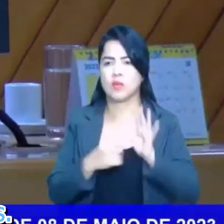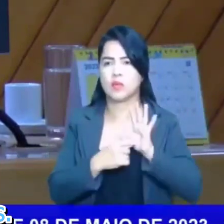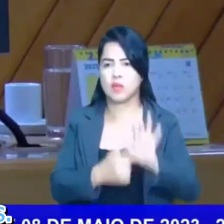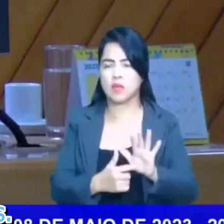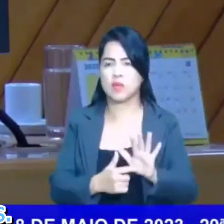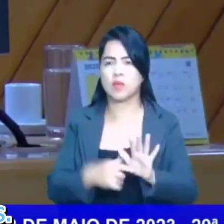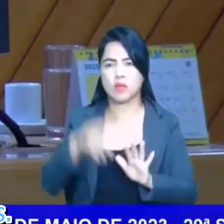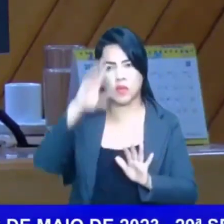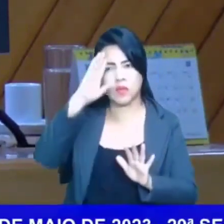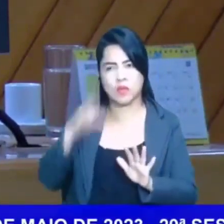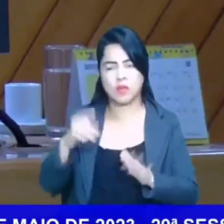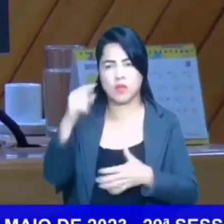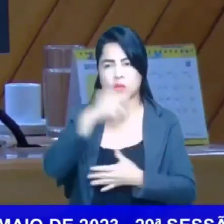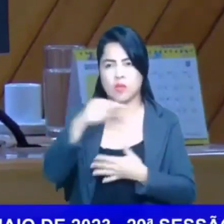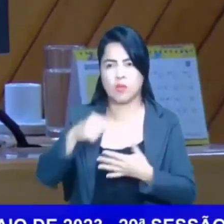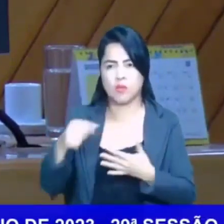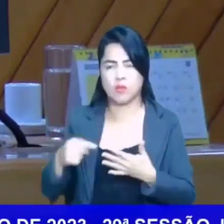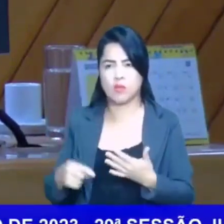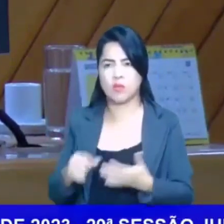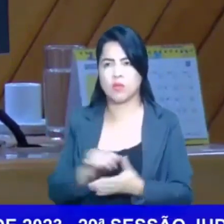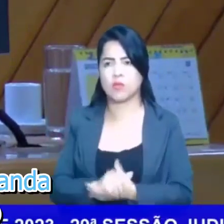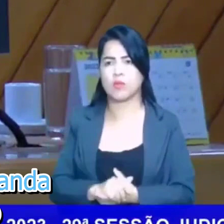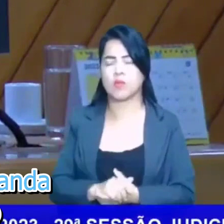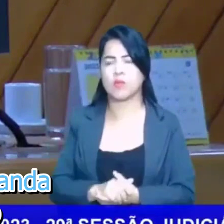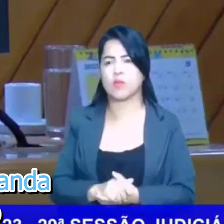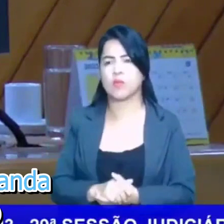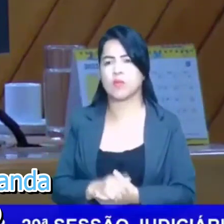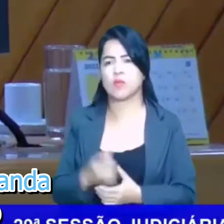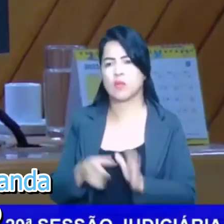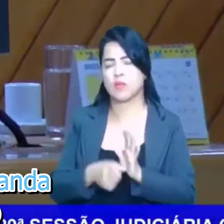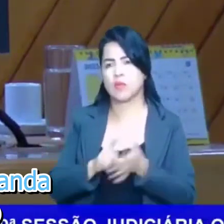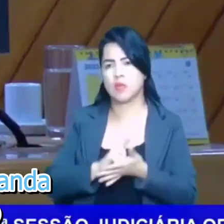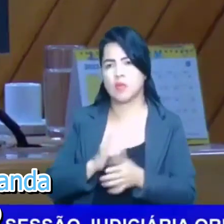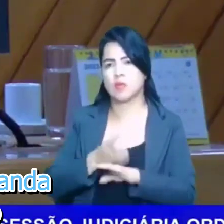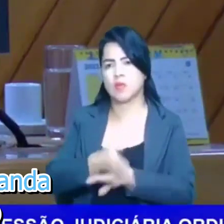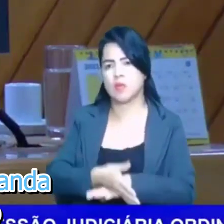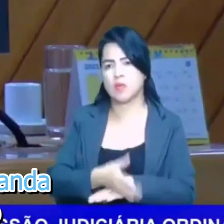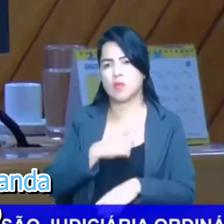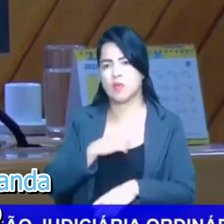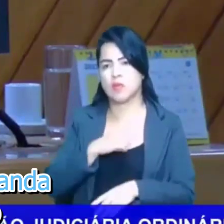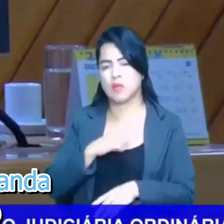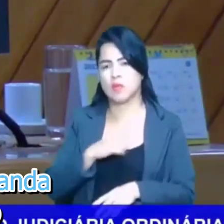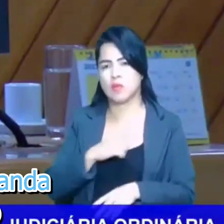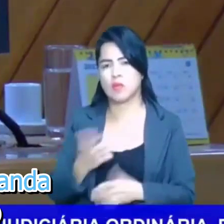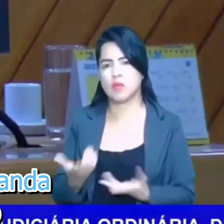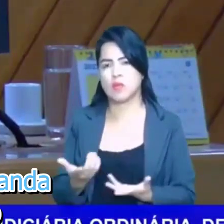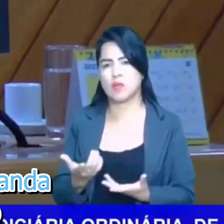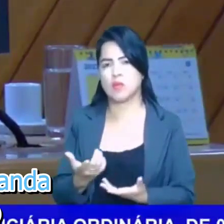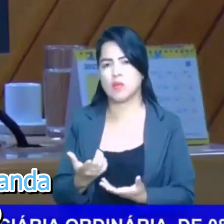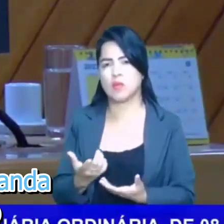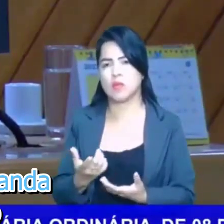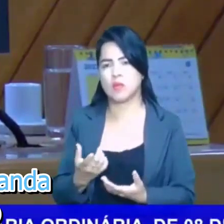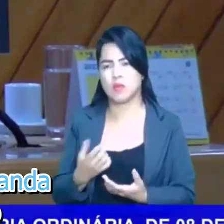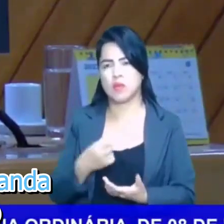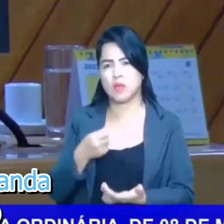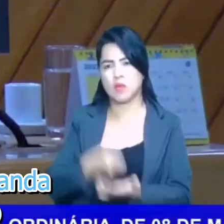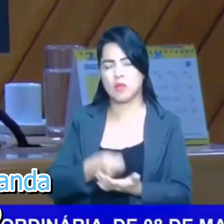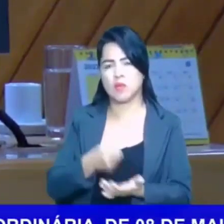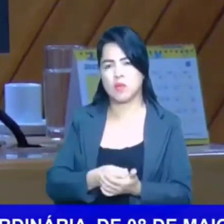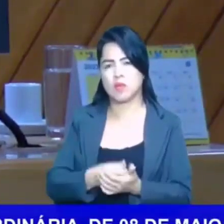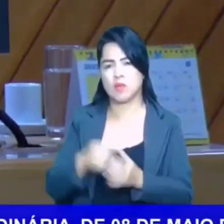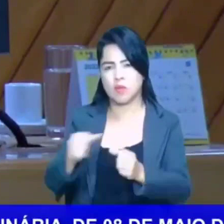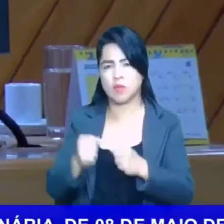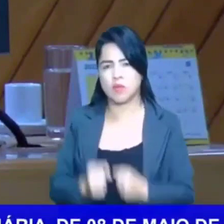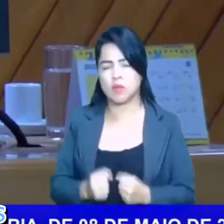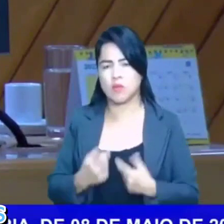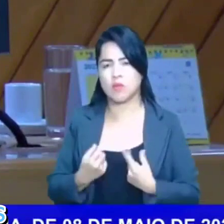abordarei os principais aspectos. Antes de adentrar nessa questão de fundo da demanda relativa ao suposto abuso do poder